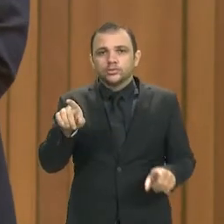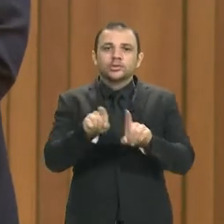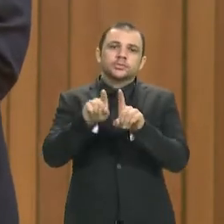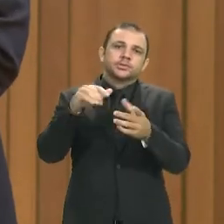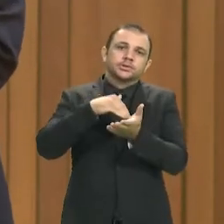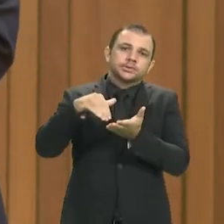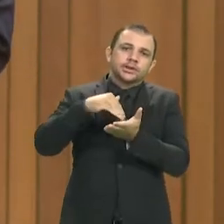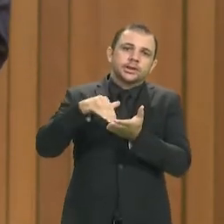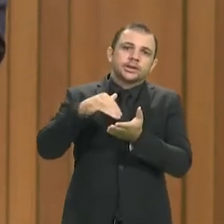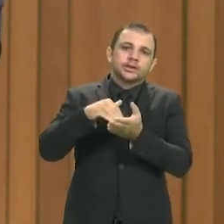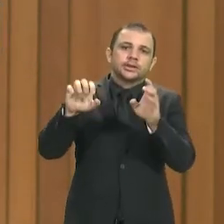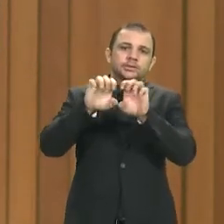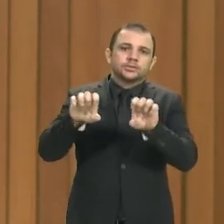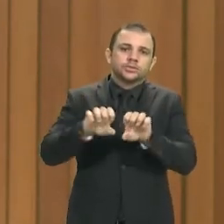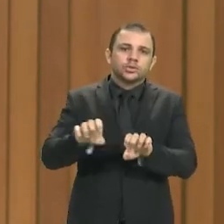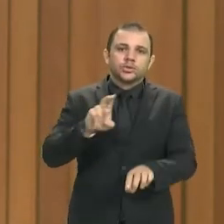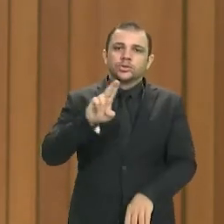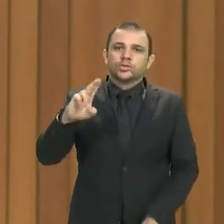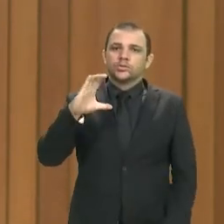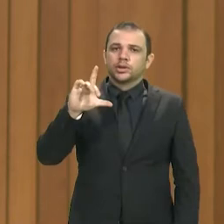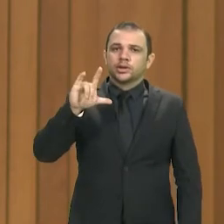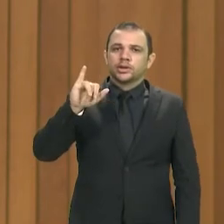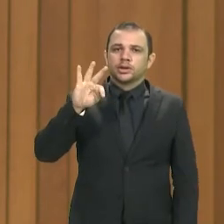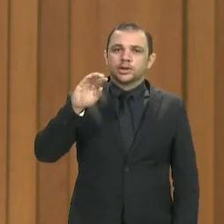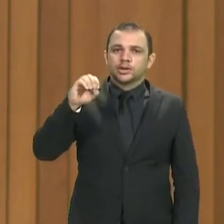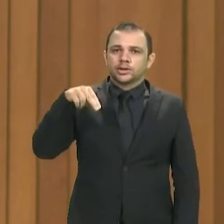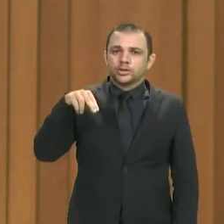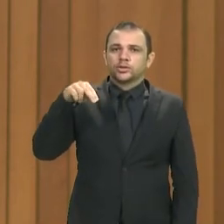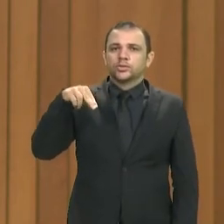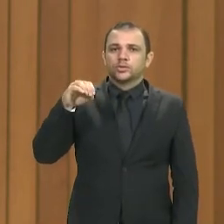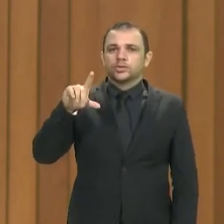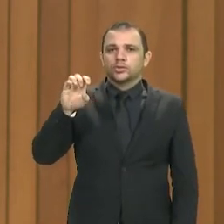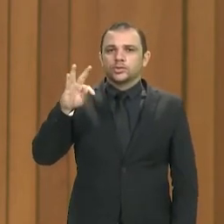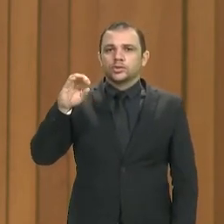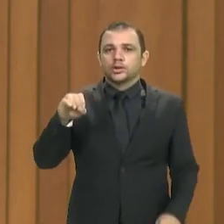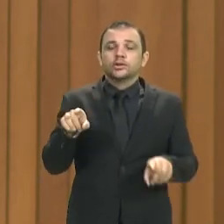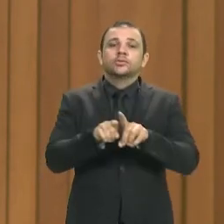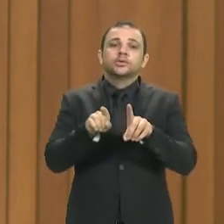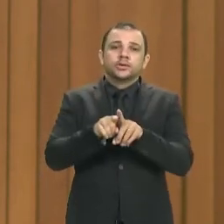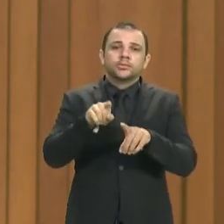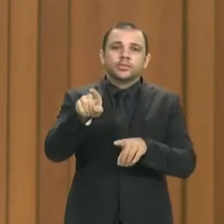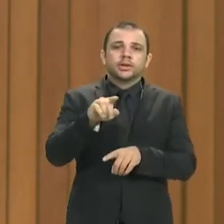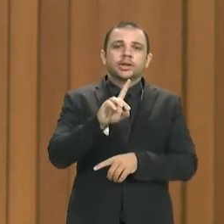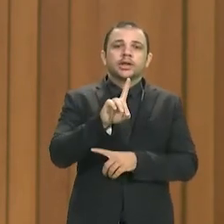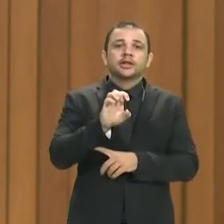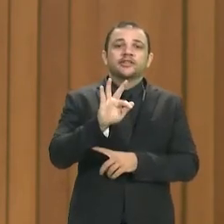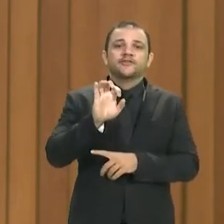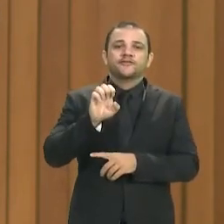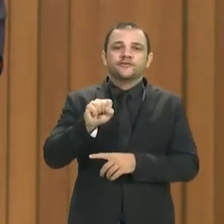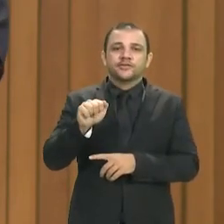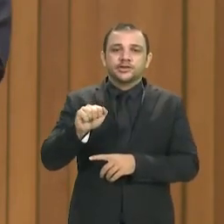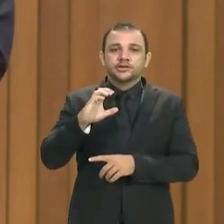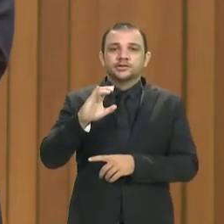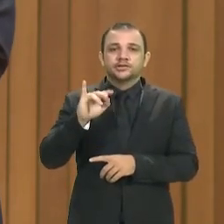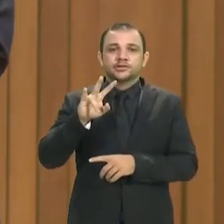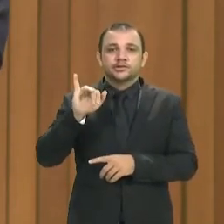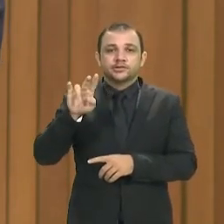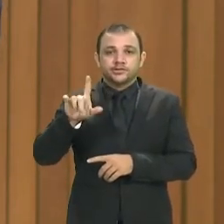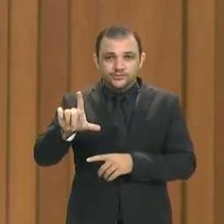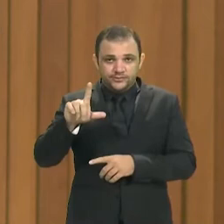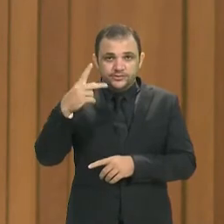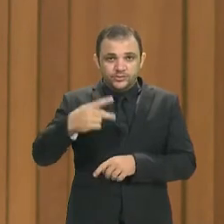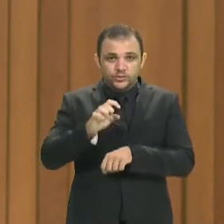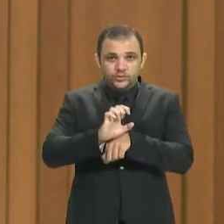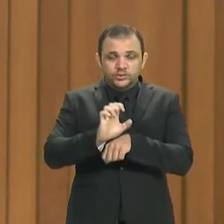assim como a Defesa Civil do estado, que ajudem e o mais breve possível dê a mão, que eu sei que isso será